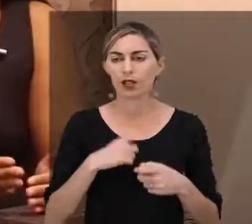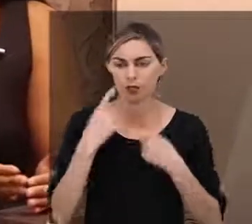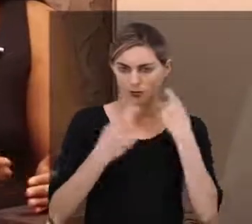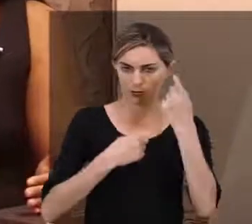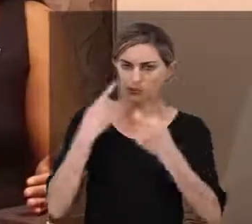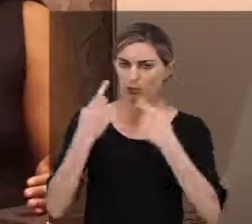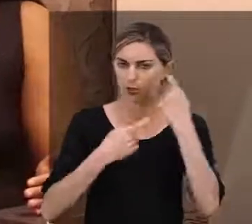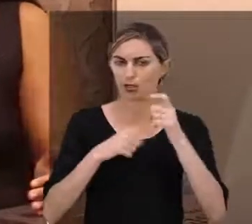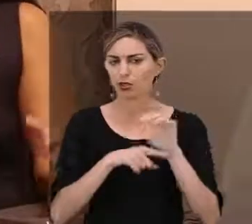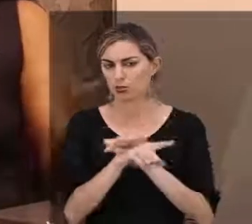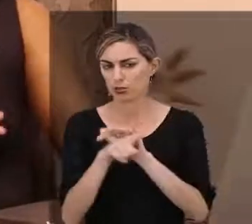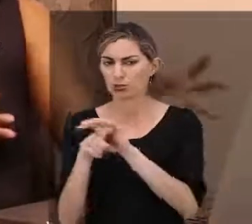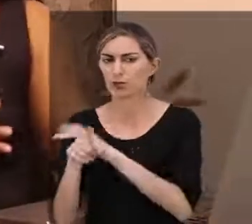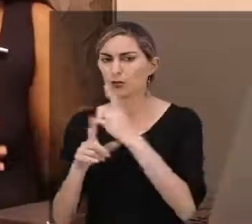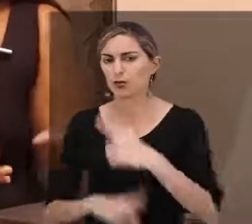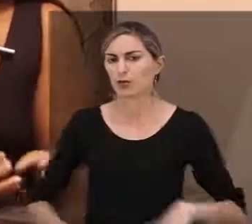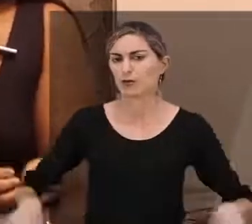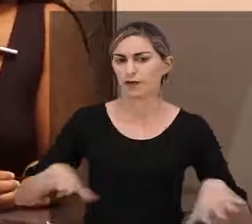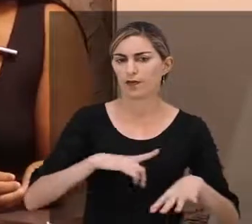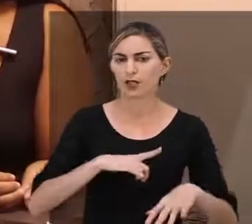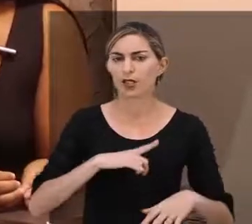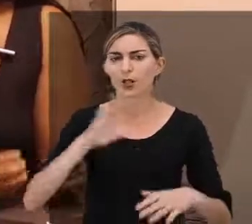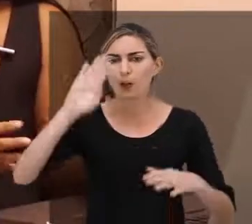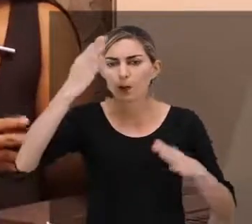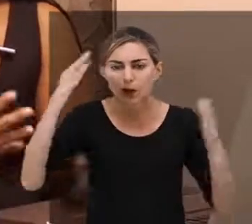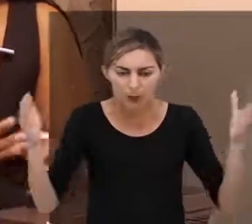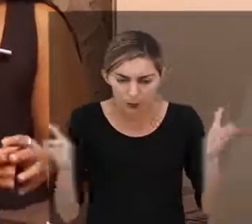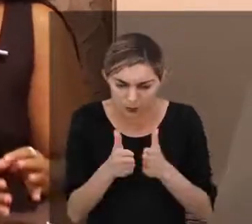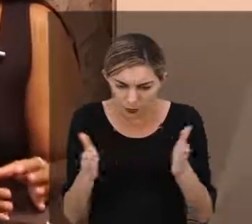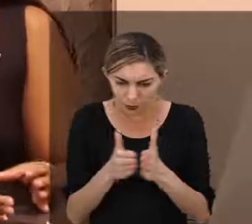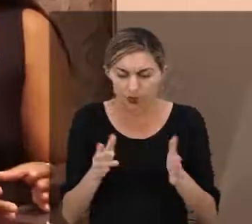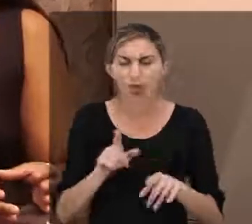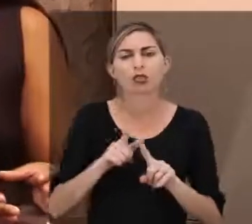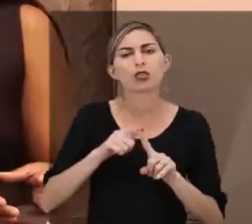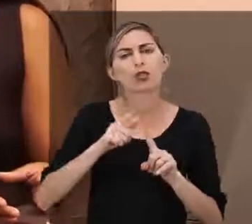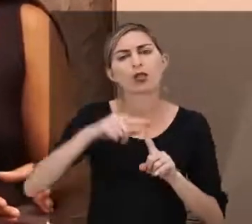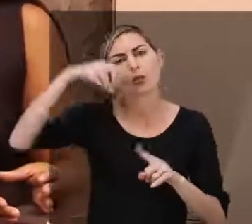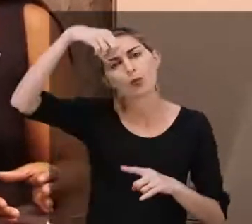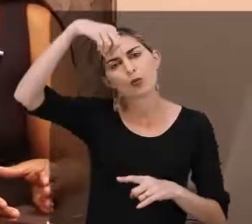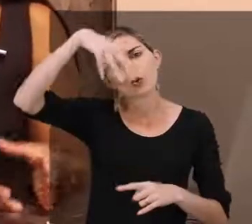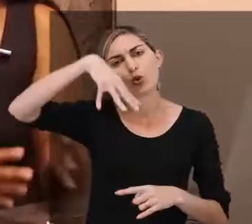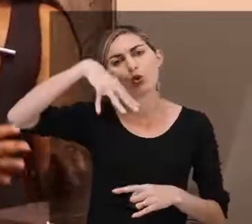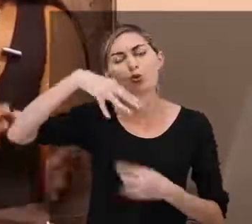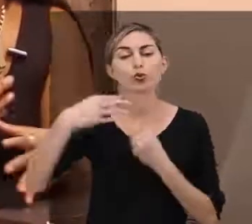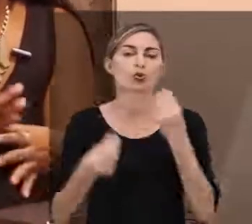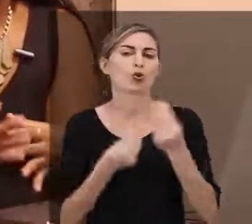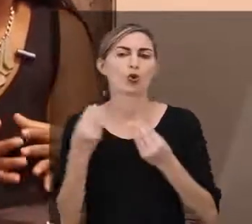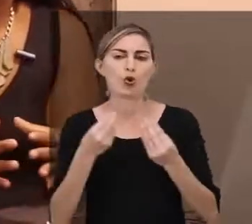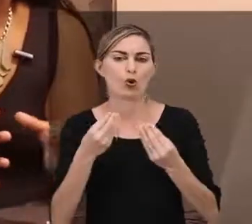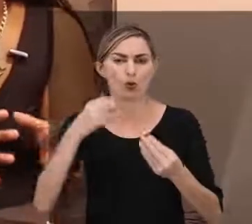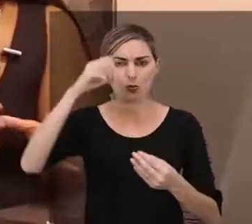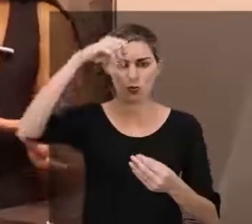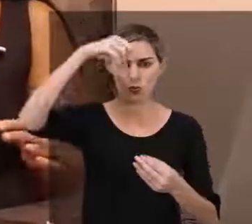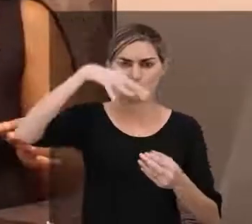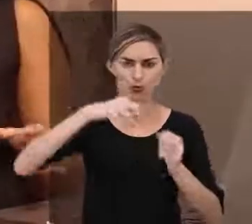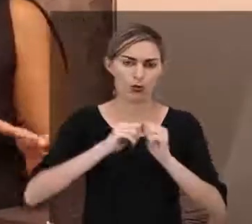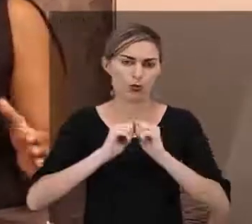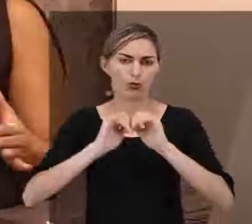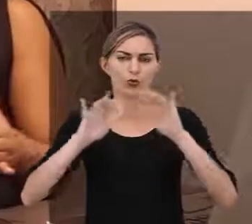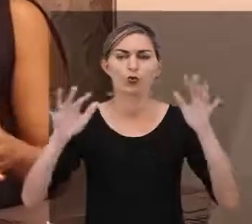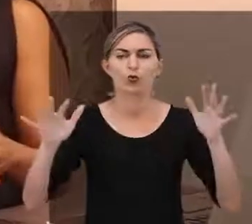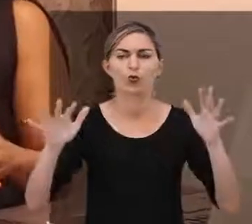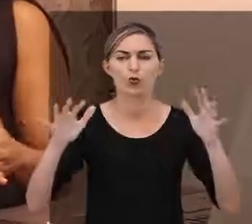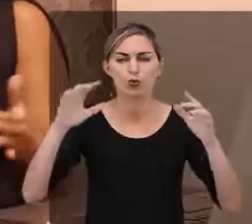preocupações, a gente tem que analisar o ambiente. O banheiro já é menor, então qual é o tipo de iluminação que eu quero? Vou querer uma iluminação que seja